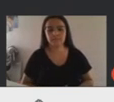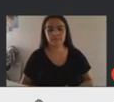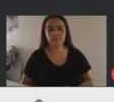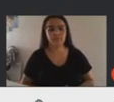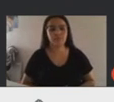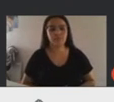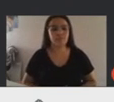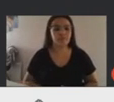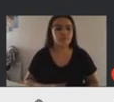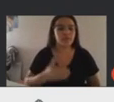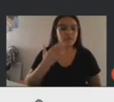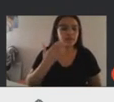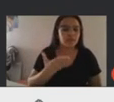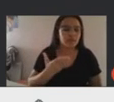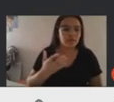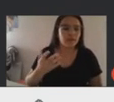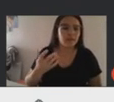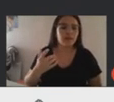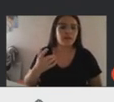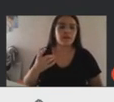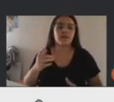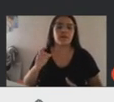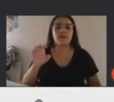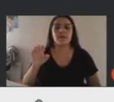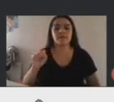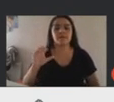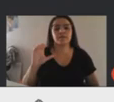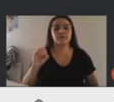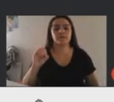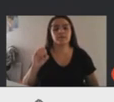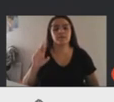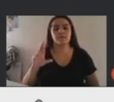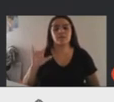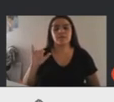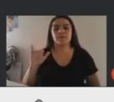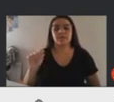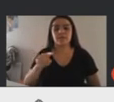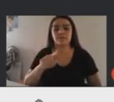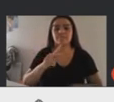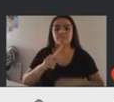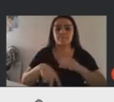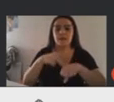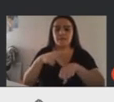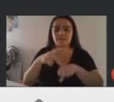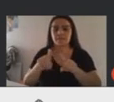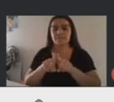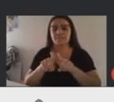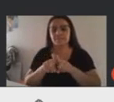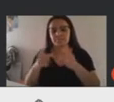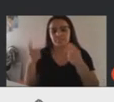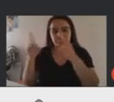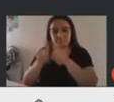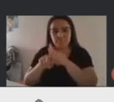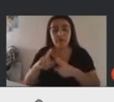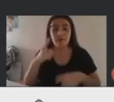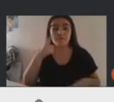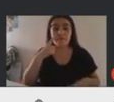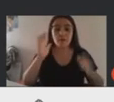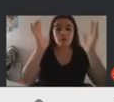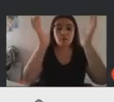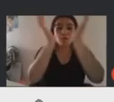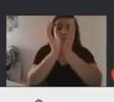na Universidade de Aberdeen, na Escócia, com o Dr. Jörg Feldman, e aqui são os professores do nosso